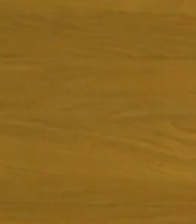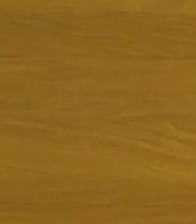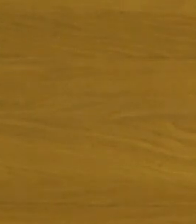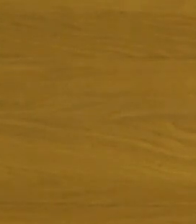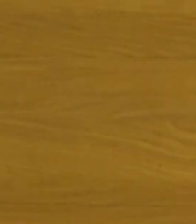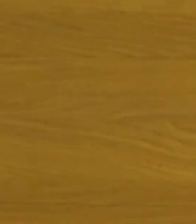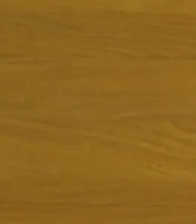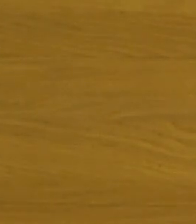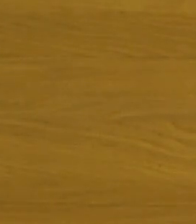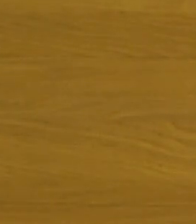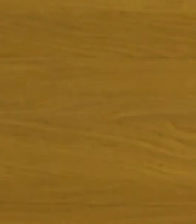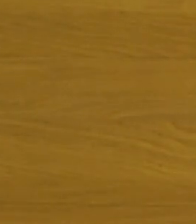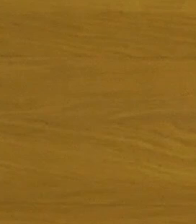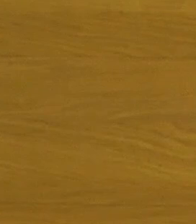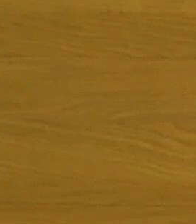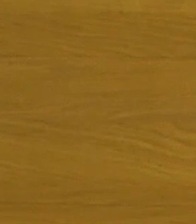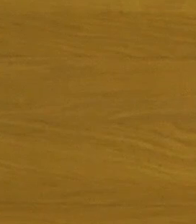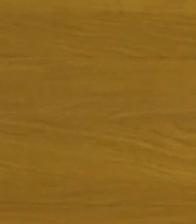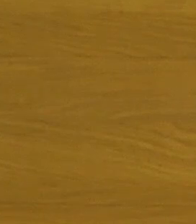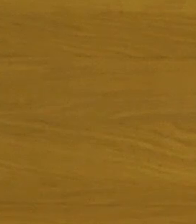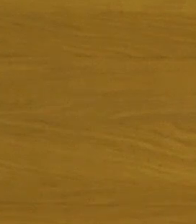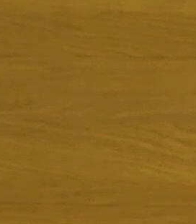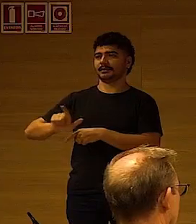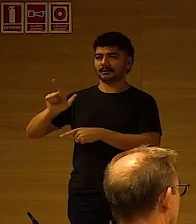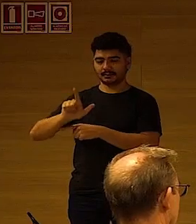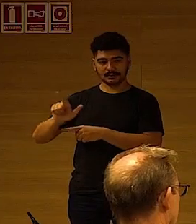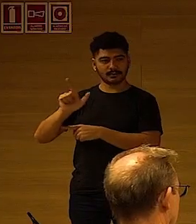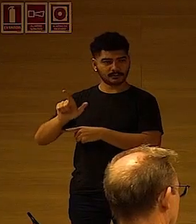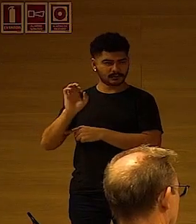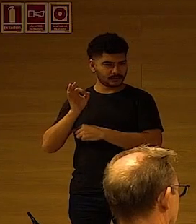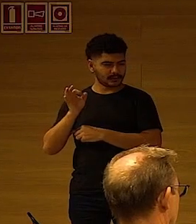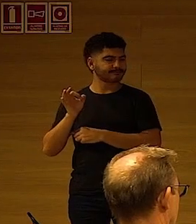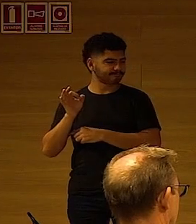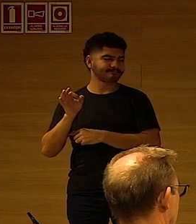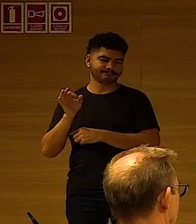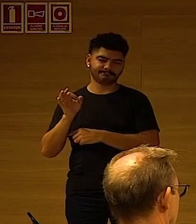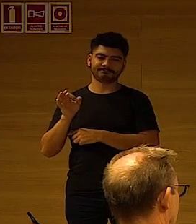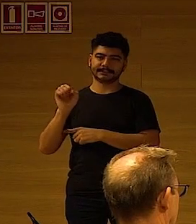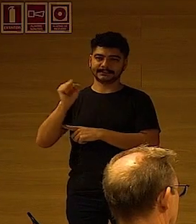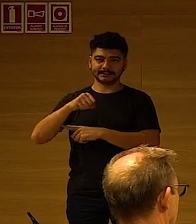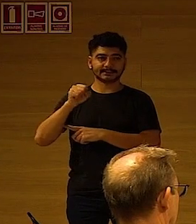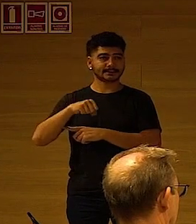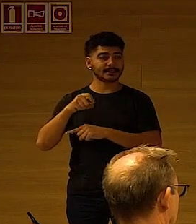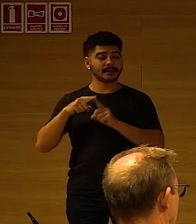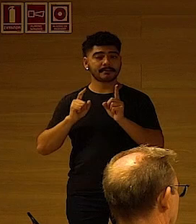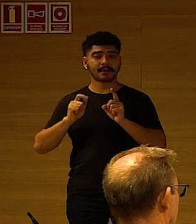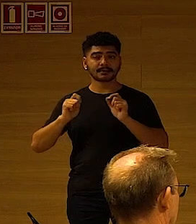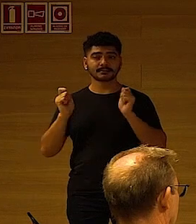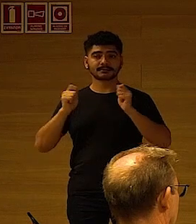partes da musicalidade da literatura, né? Com certeza, mas a gente